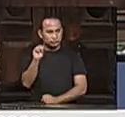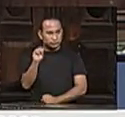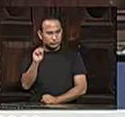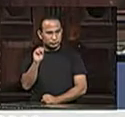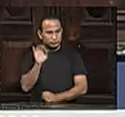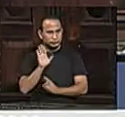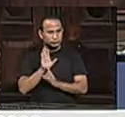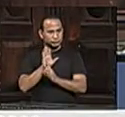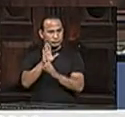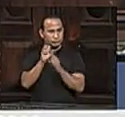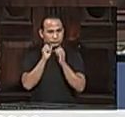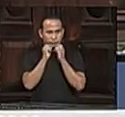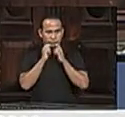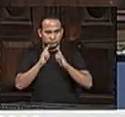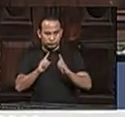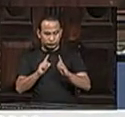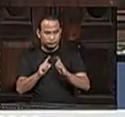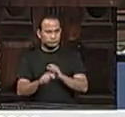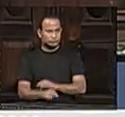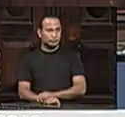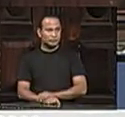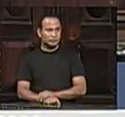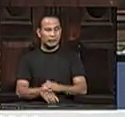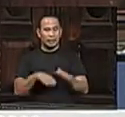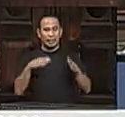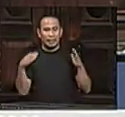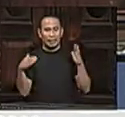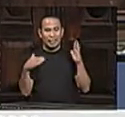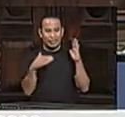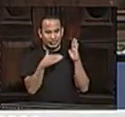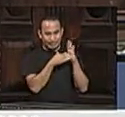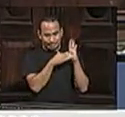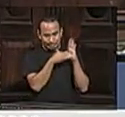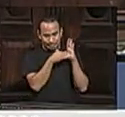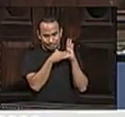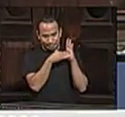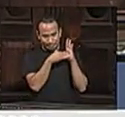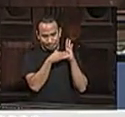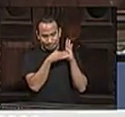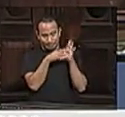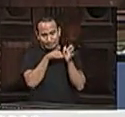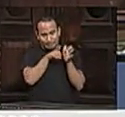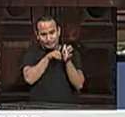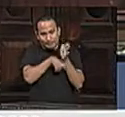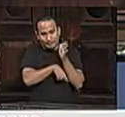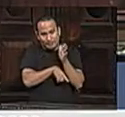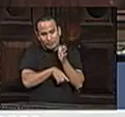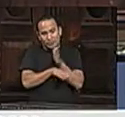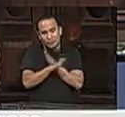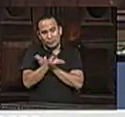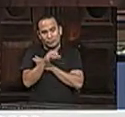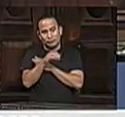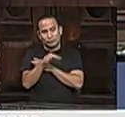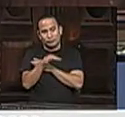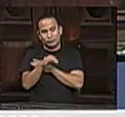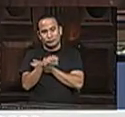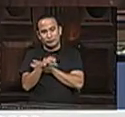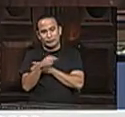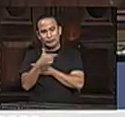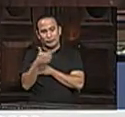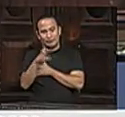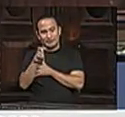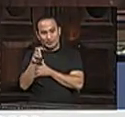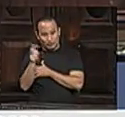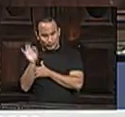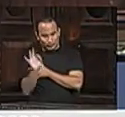Casa, limita-se a aplicar os mínimos constitucionais de